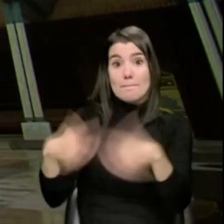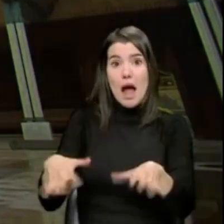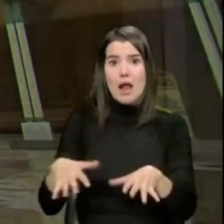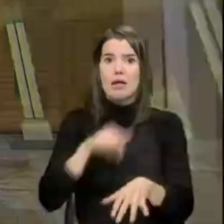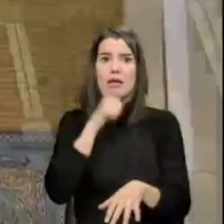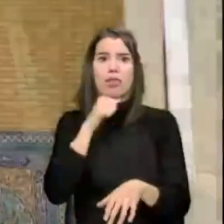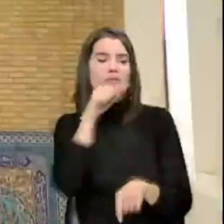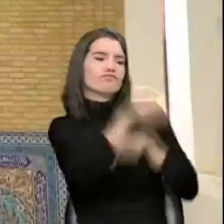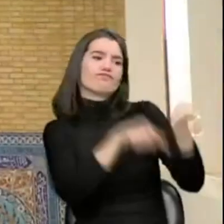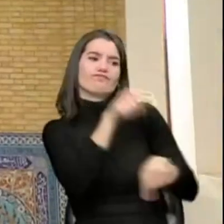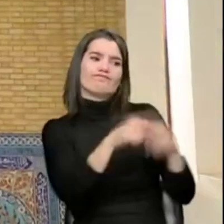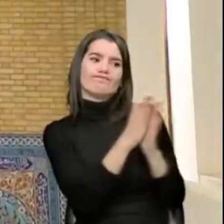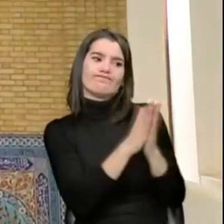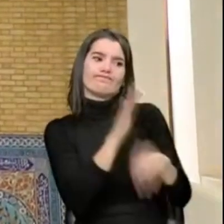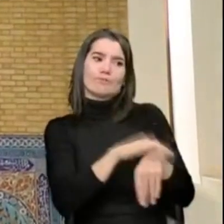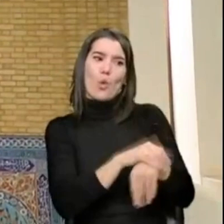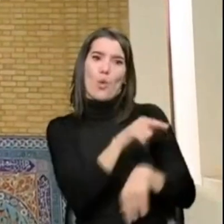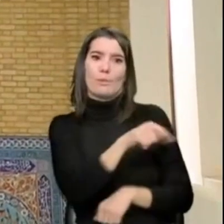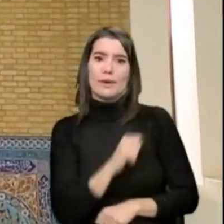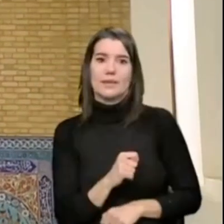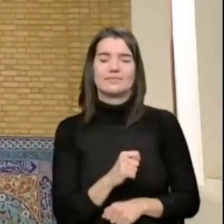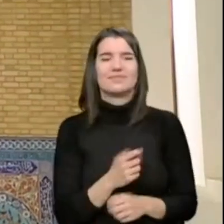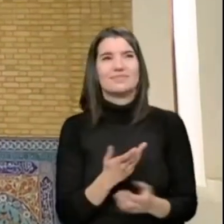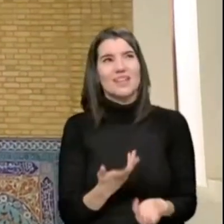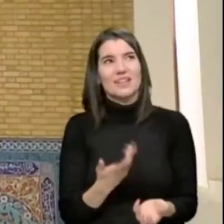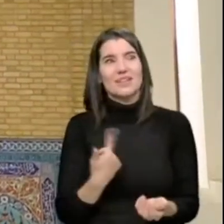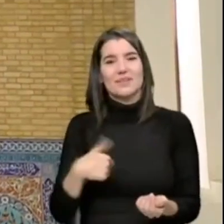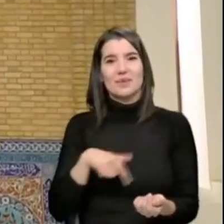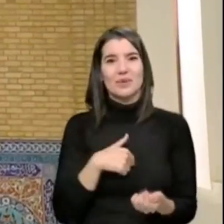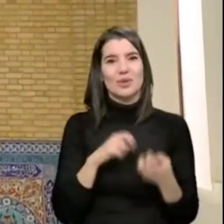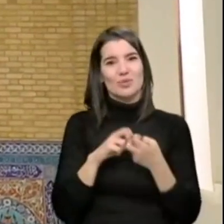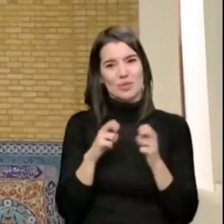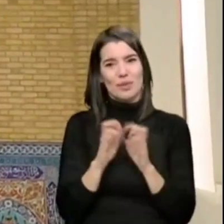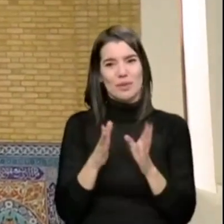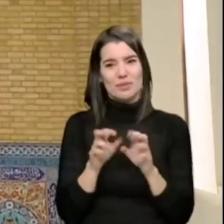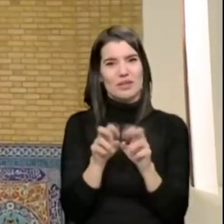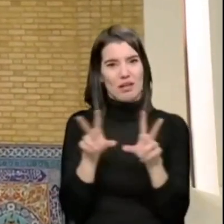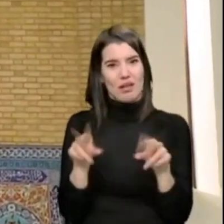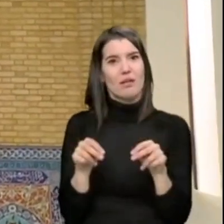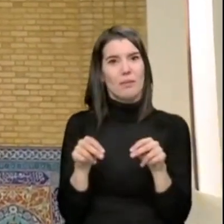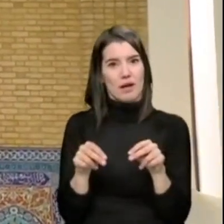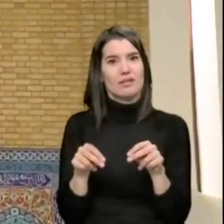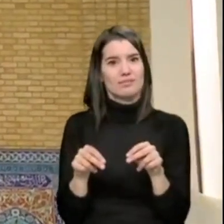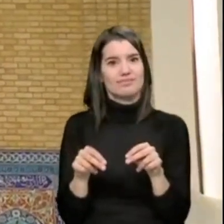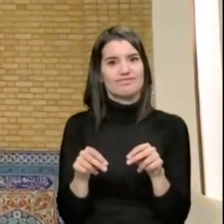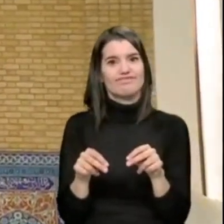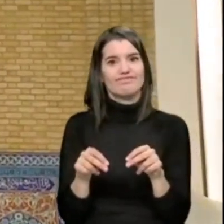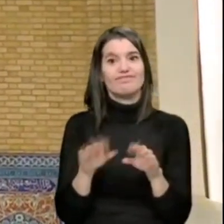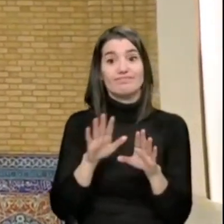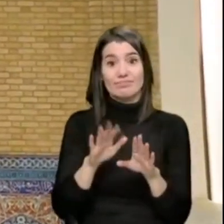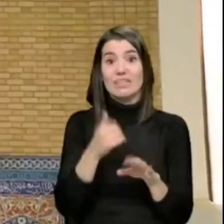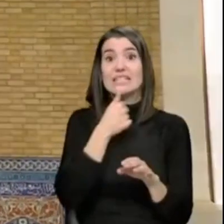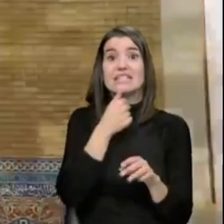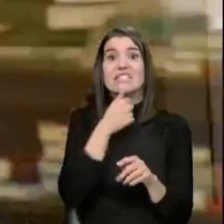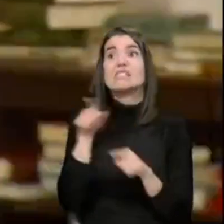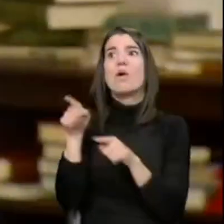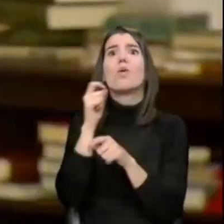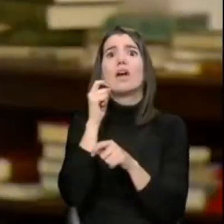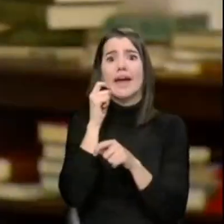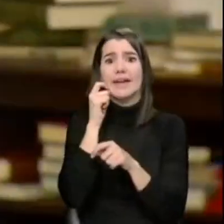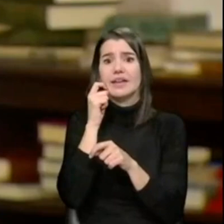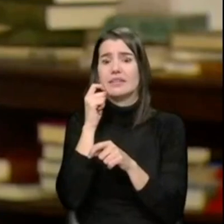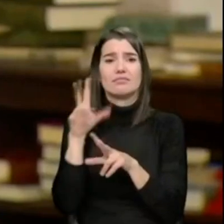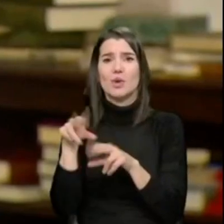cima de nós. Ou seja, nós temos que ir limpar todo o problema quando é feito, mas quando essas situações, essas decisões são feitas, ninguém